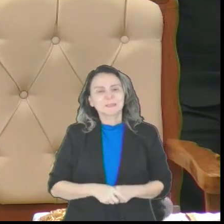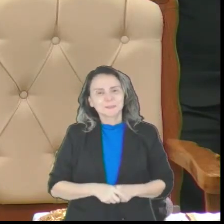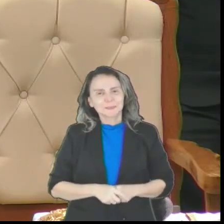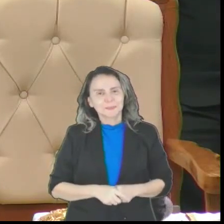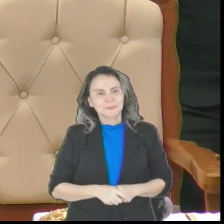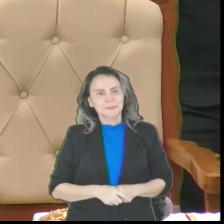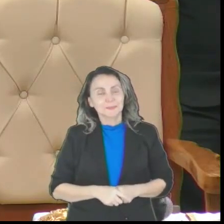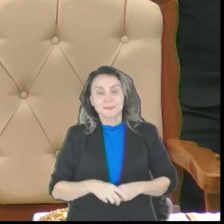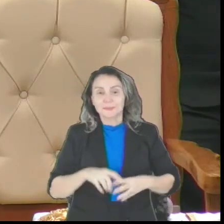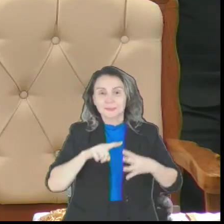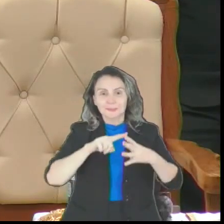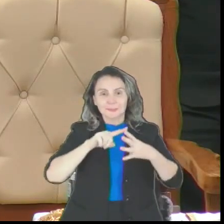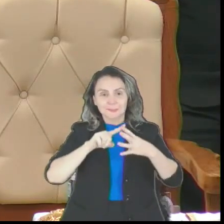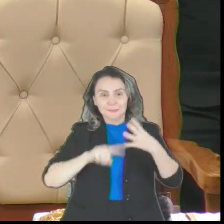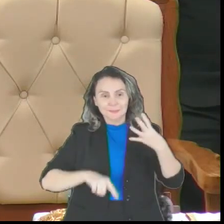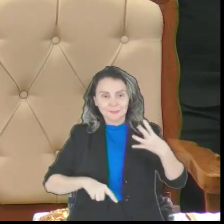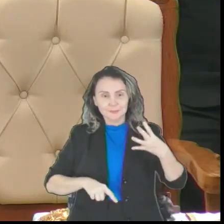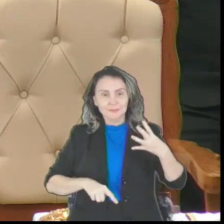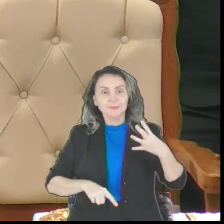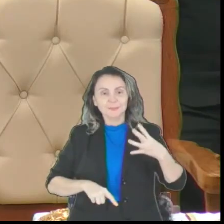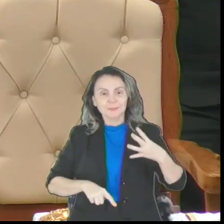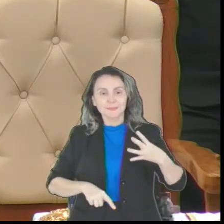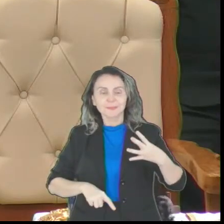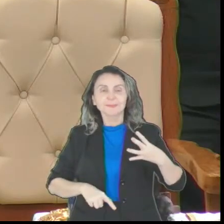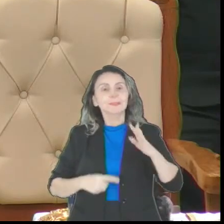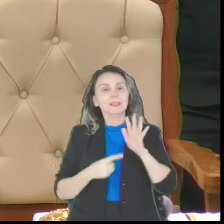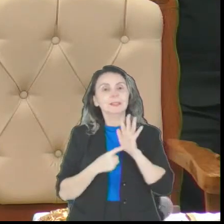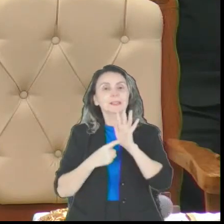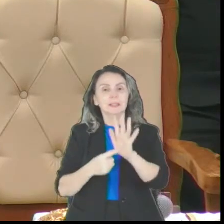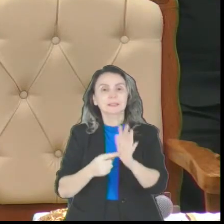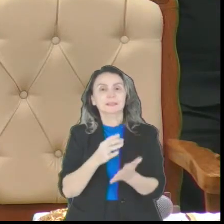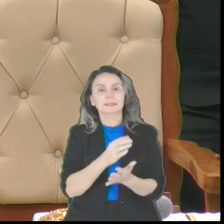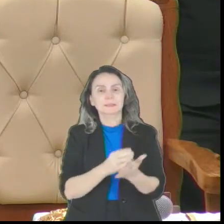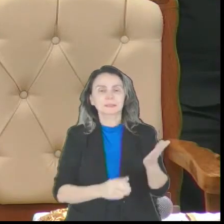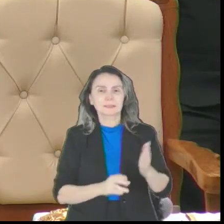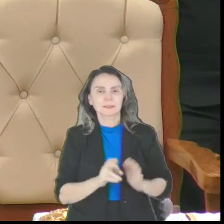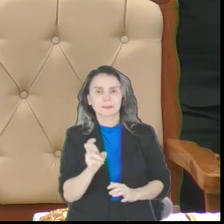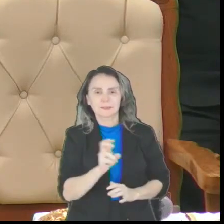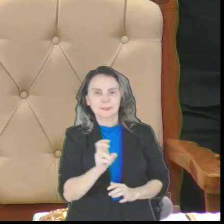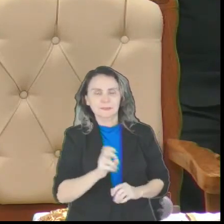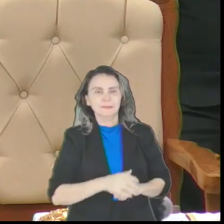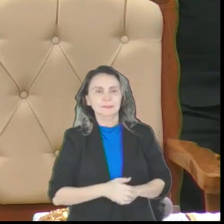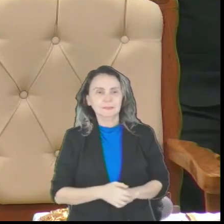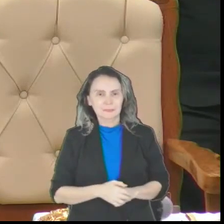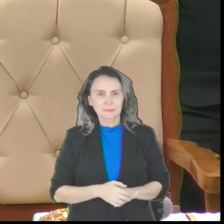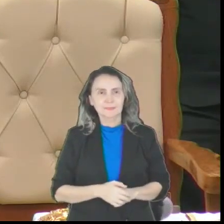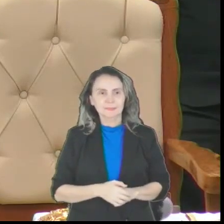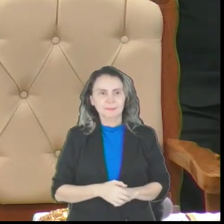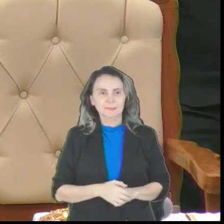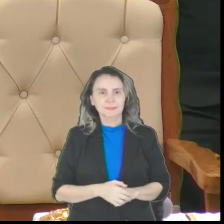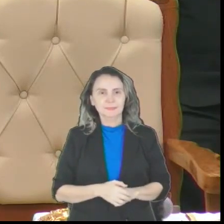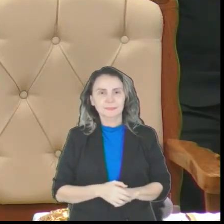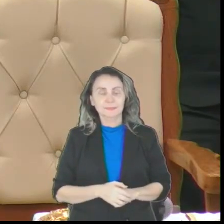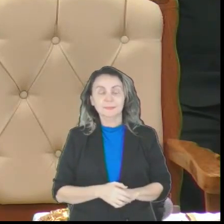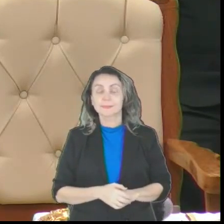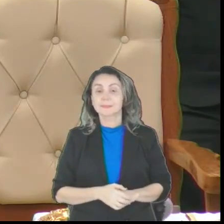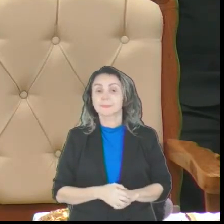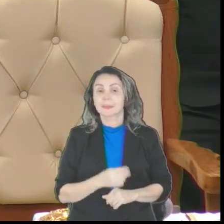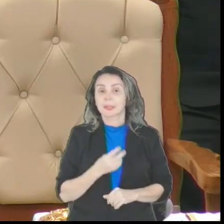4 coisas são apresentadas no capítulo 55. Ele oferece 3 bênçãos,